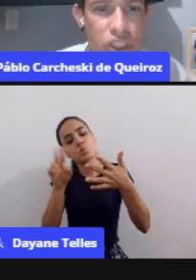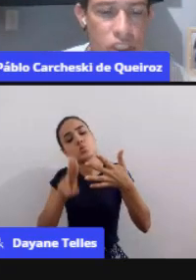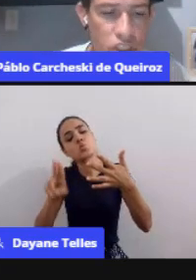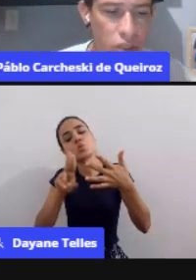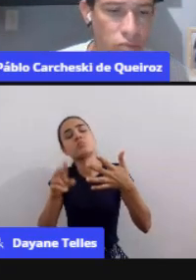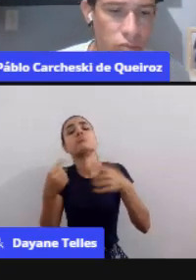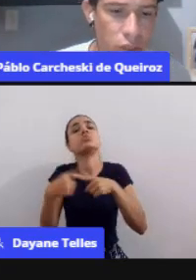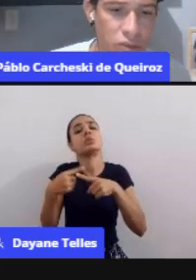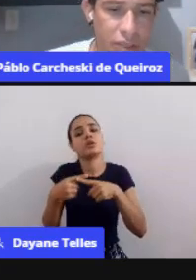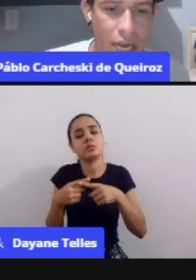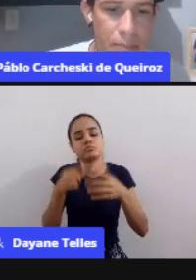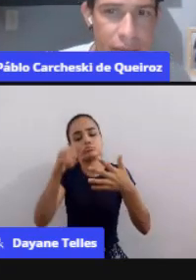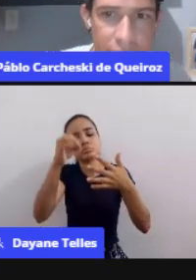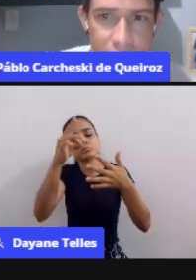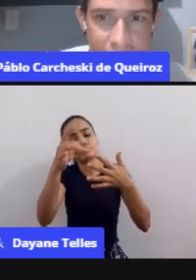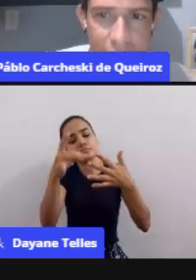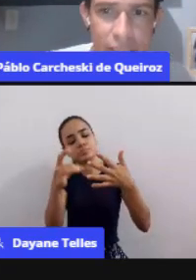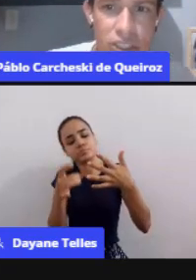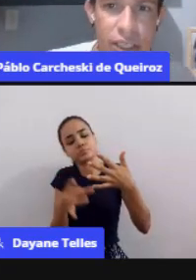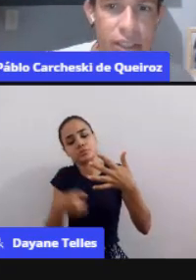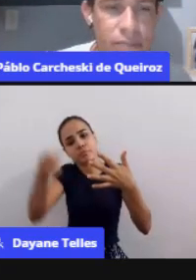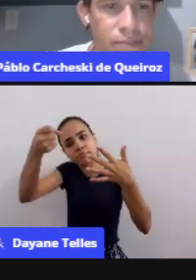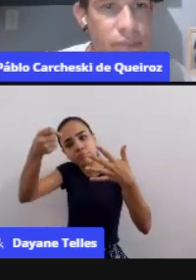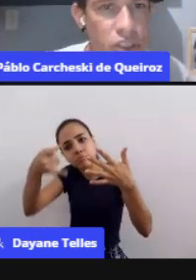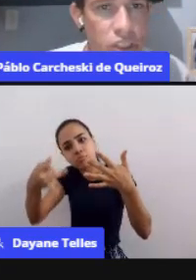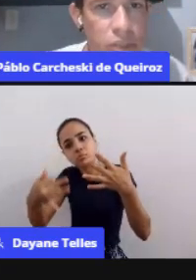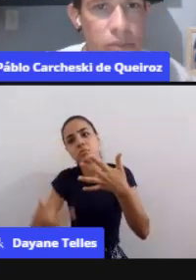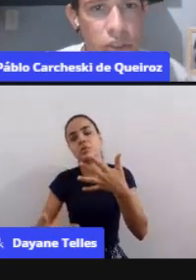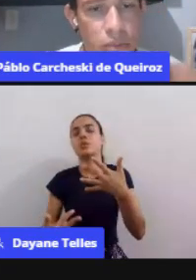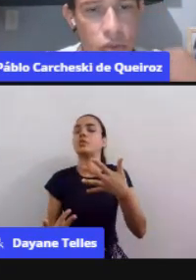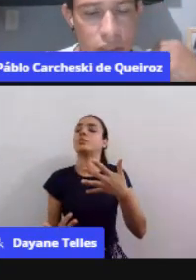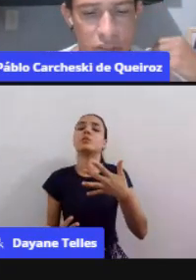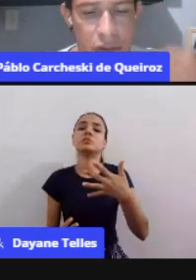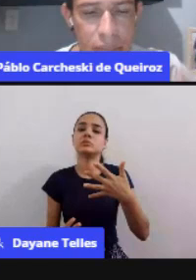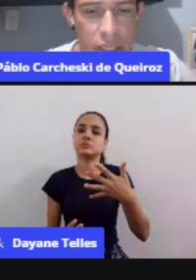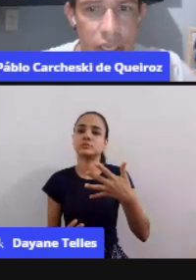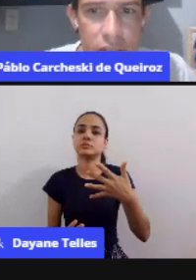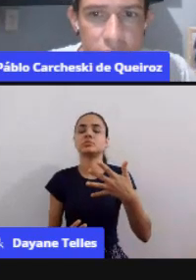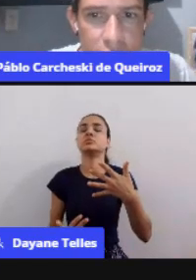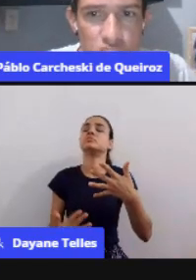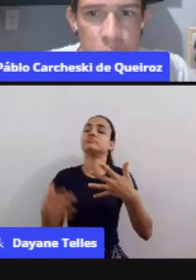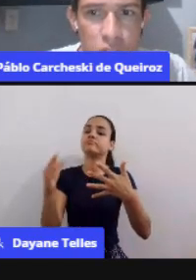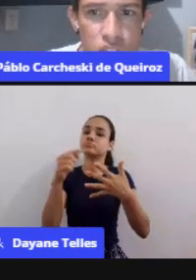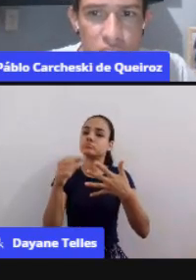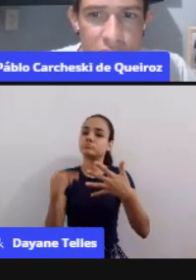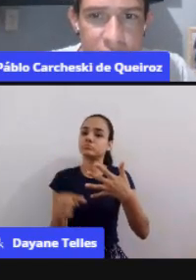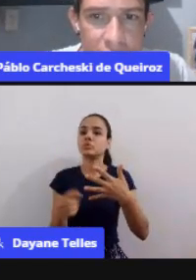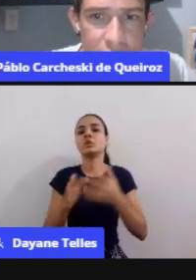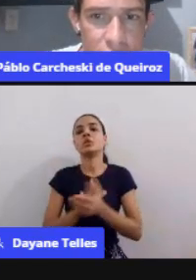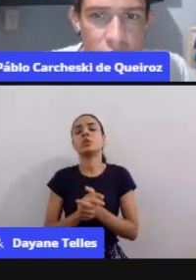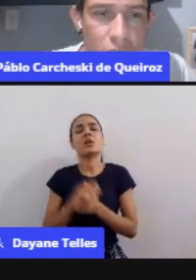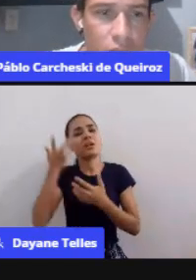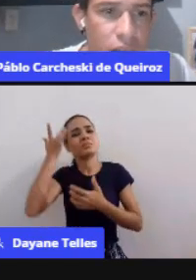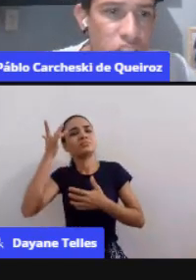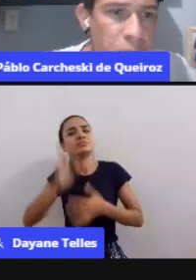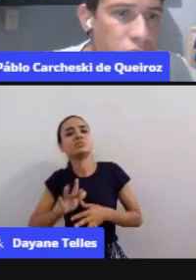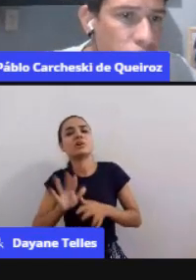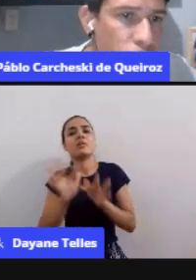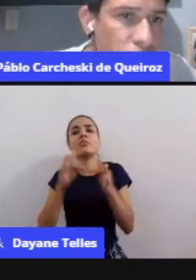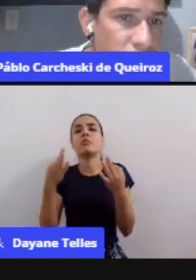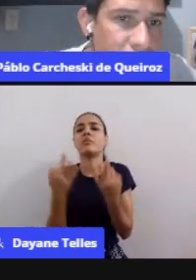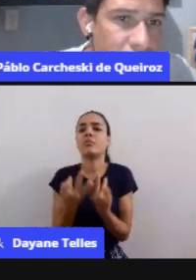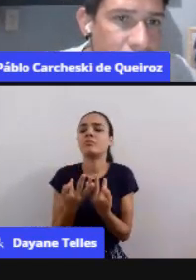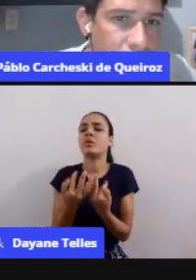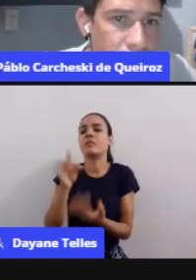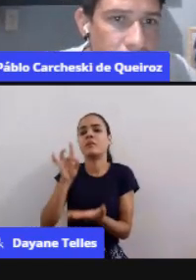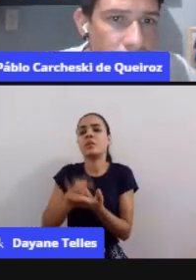Num ambiente que a gente não sabe a realidade, né, de muitas famílias, o que a gente pode utilizar, né? Então, a gente